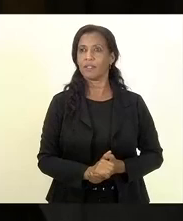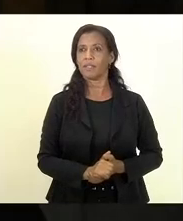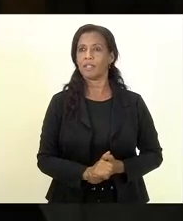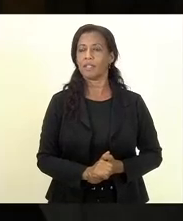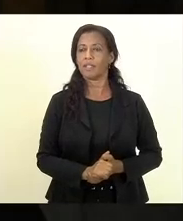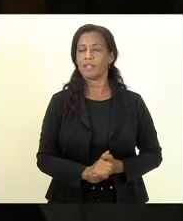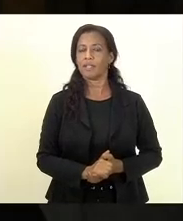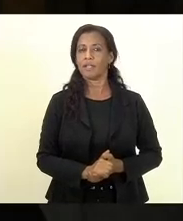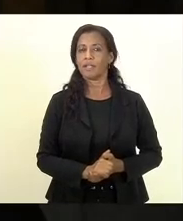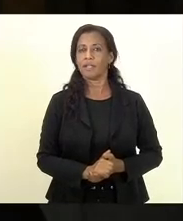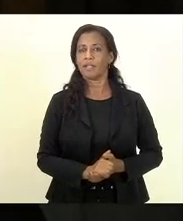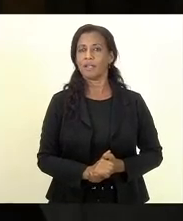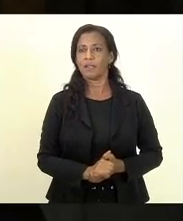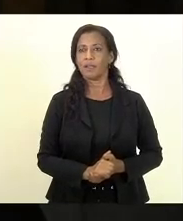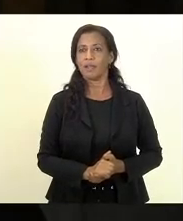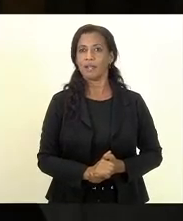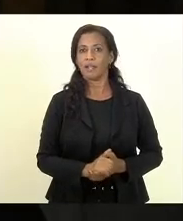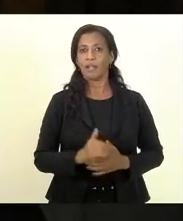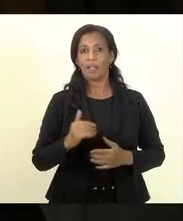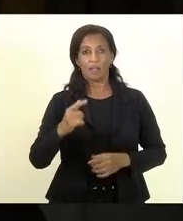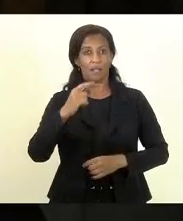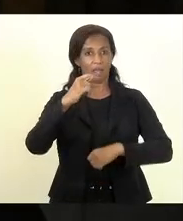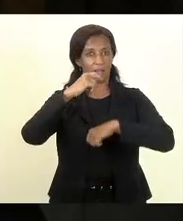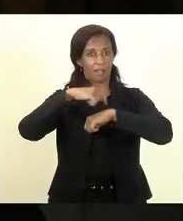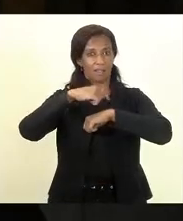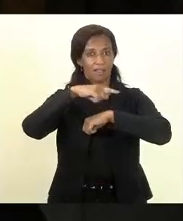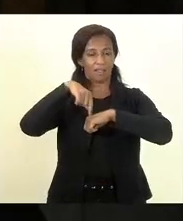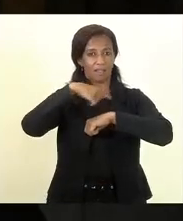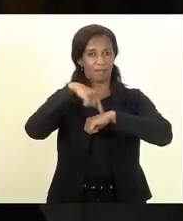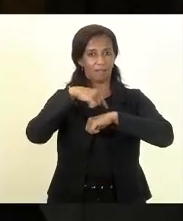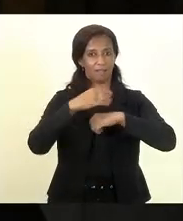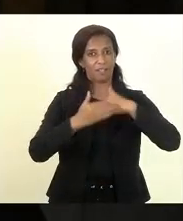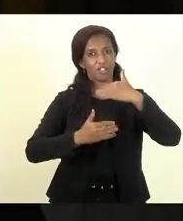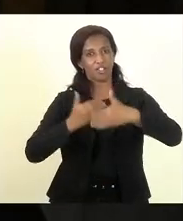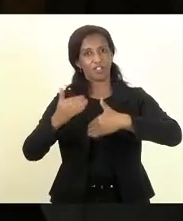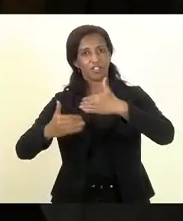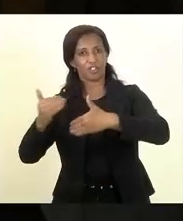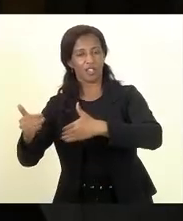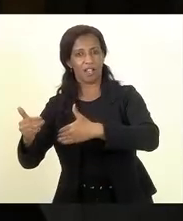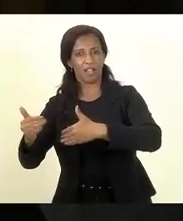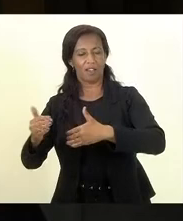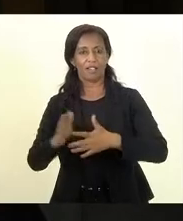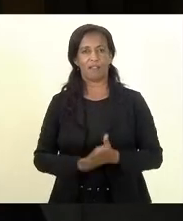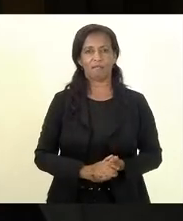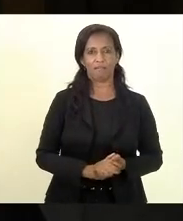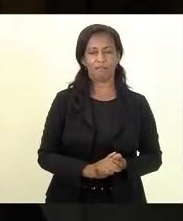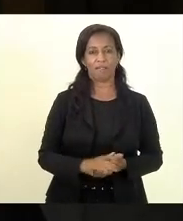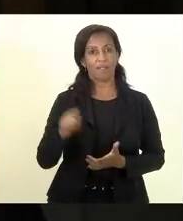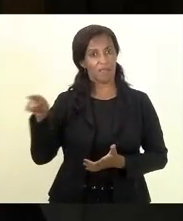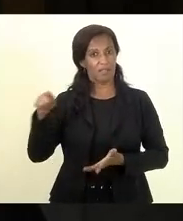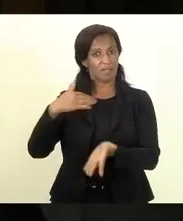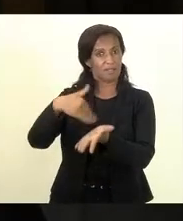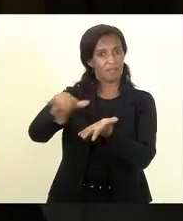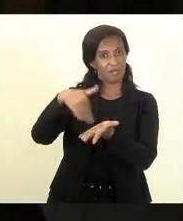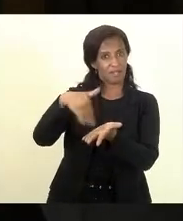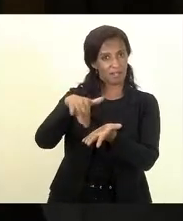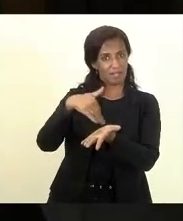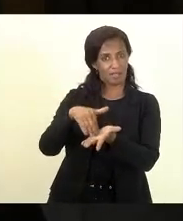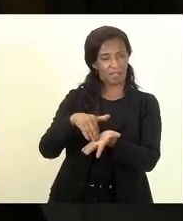às escalas do policial militar. Secretário esse que está secretário